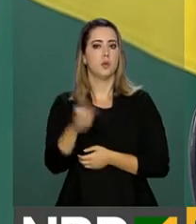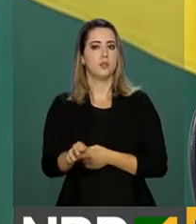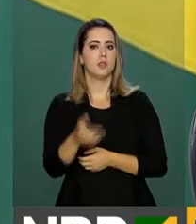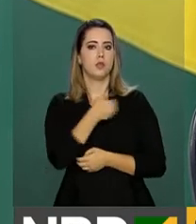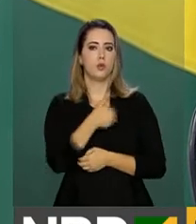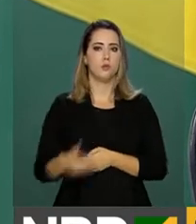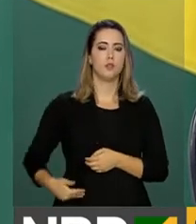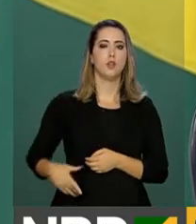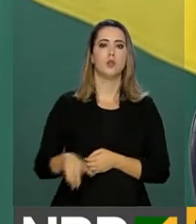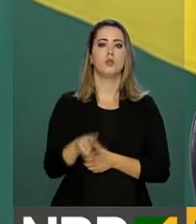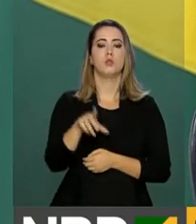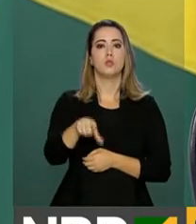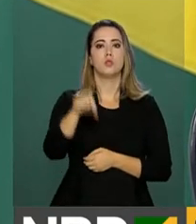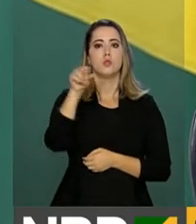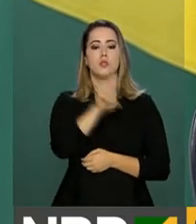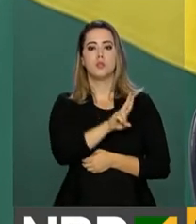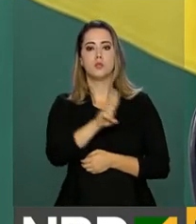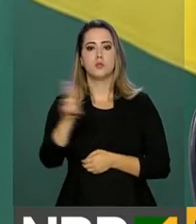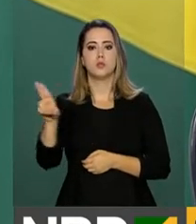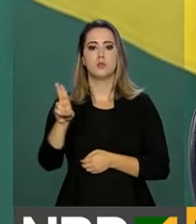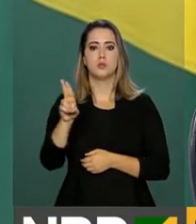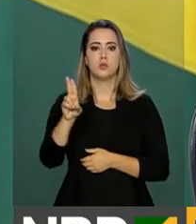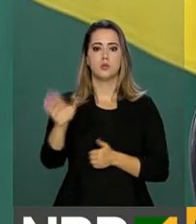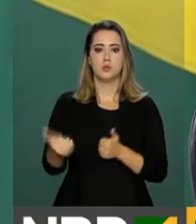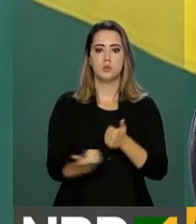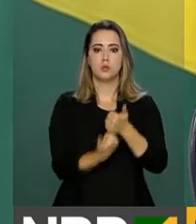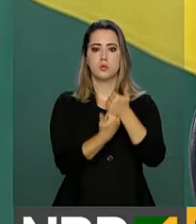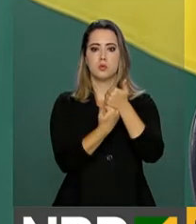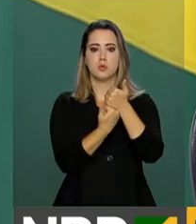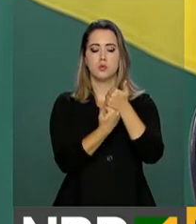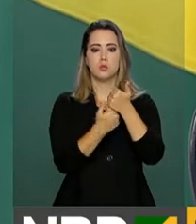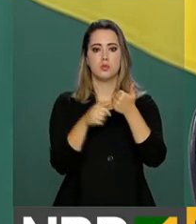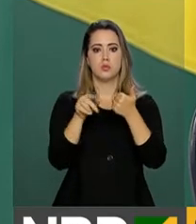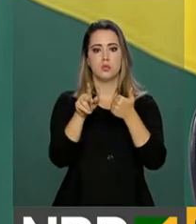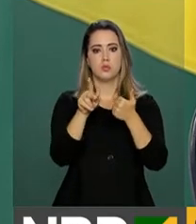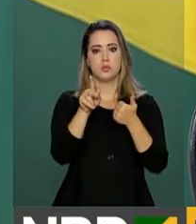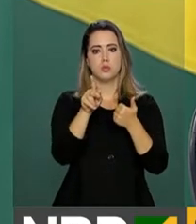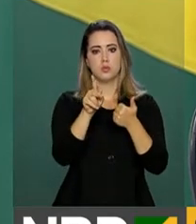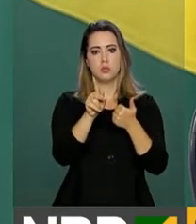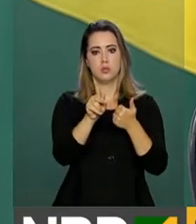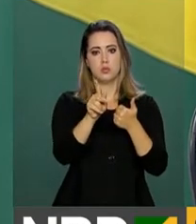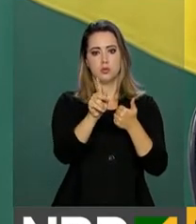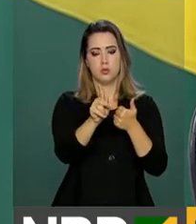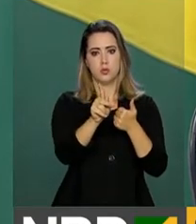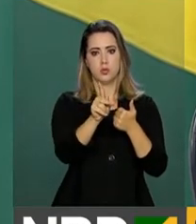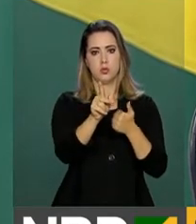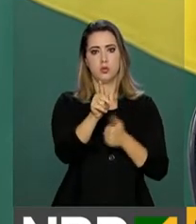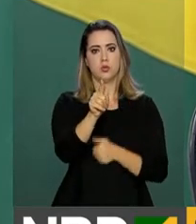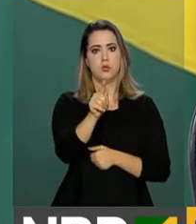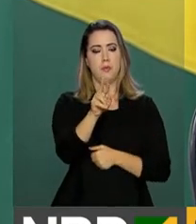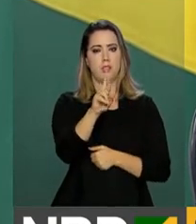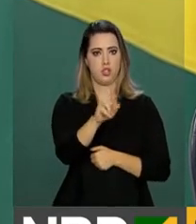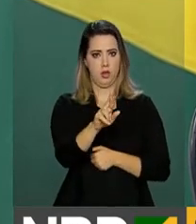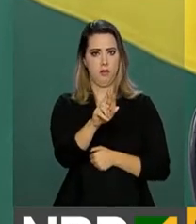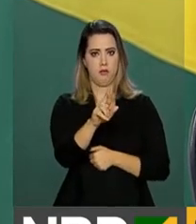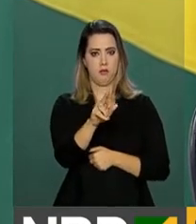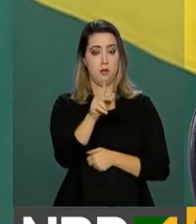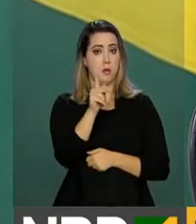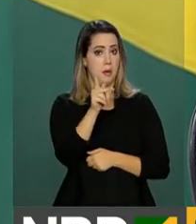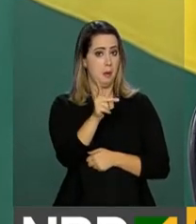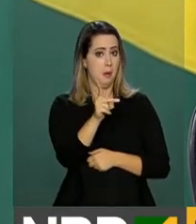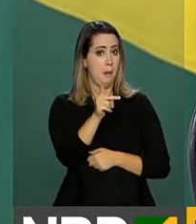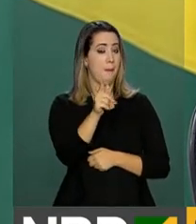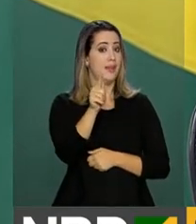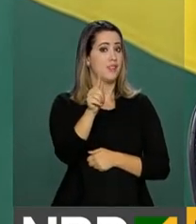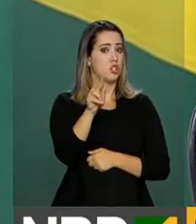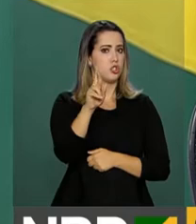nomear o sucessor daquele que ocupava a procuradoria-geral da república digo isto em nós